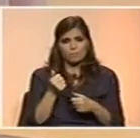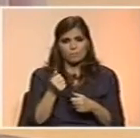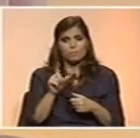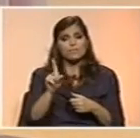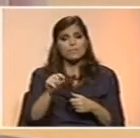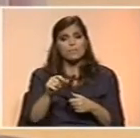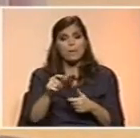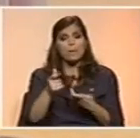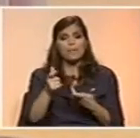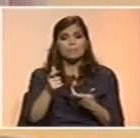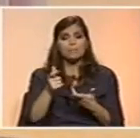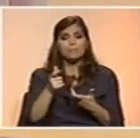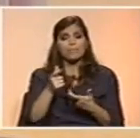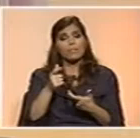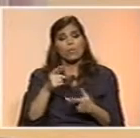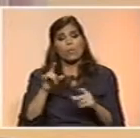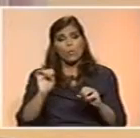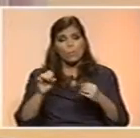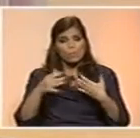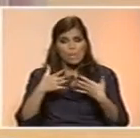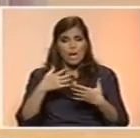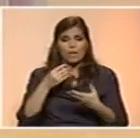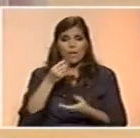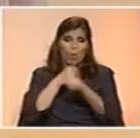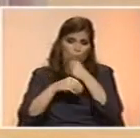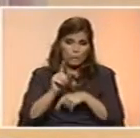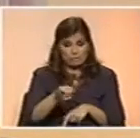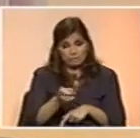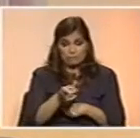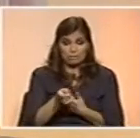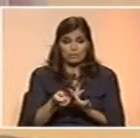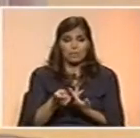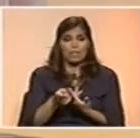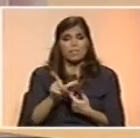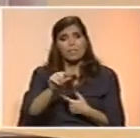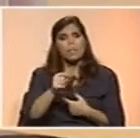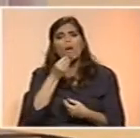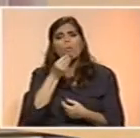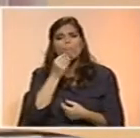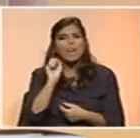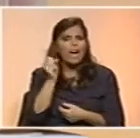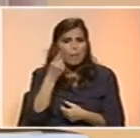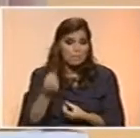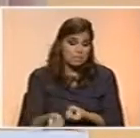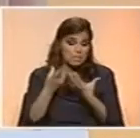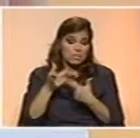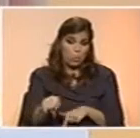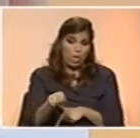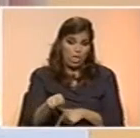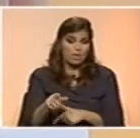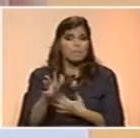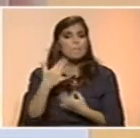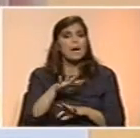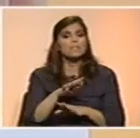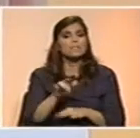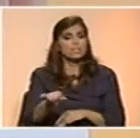procuraram mais esse tipo de alimentos, e depois vem o fast food e por aí fora. Mas isto tem, este excesso